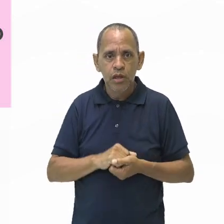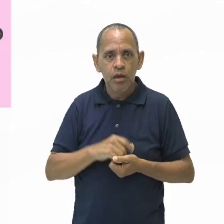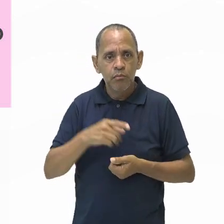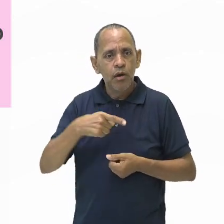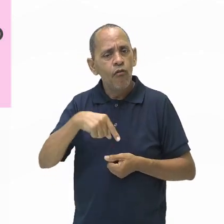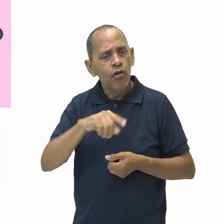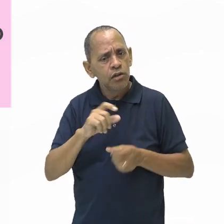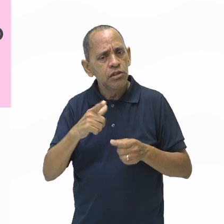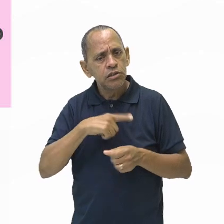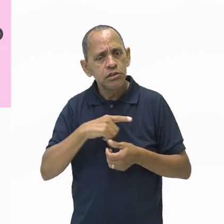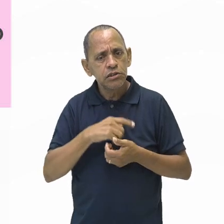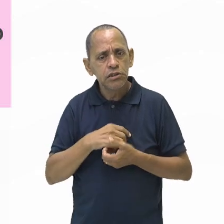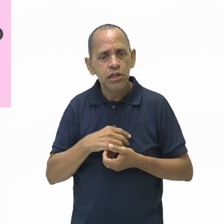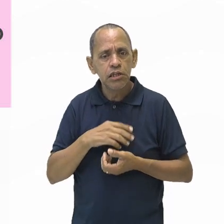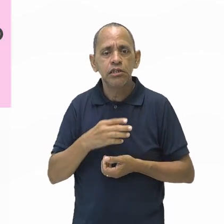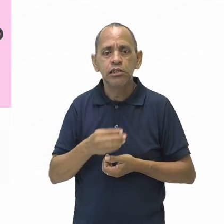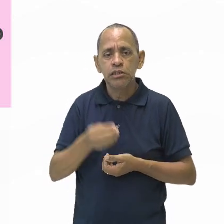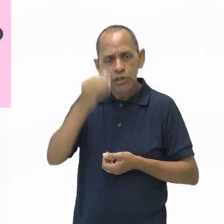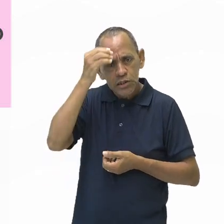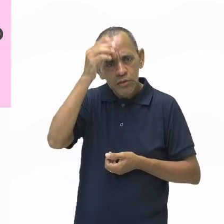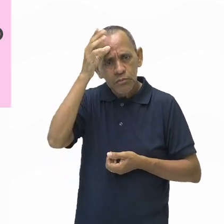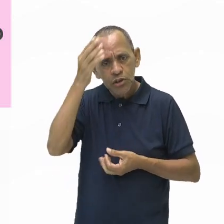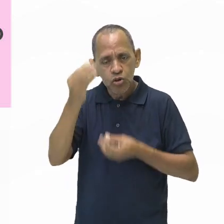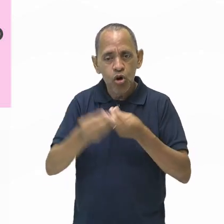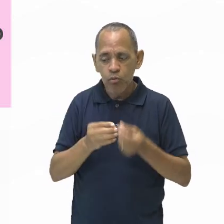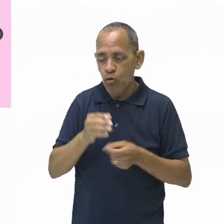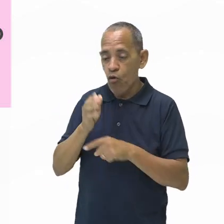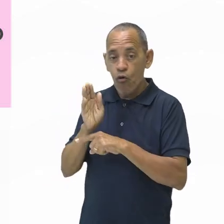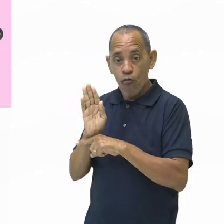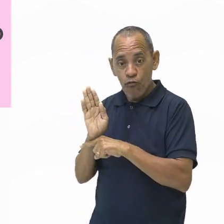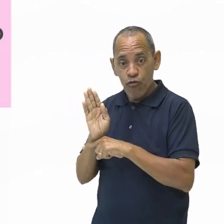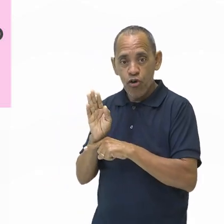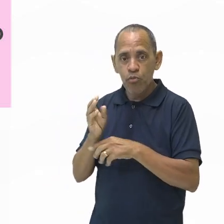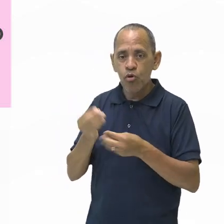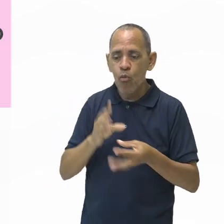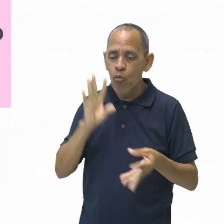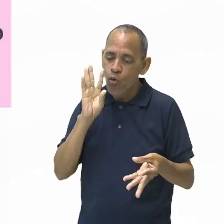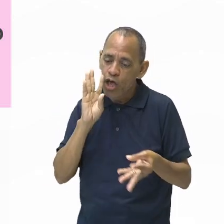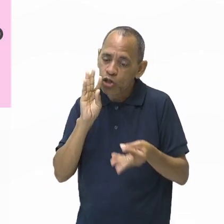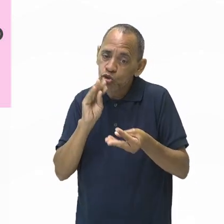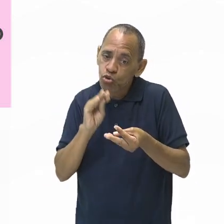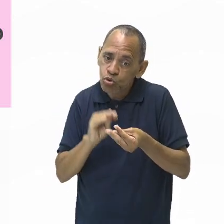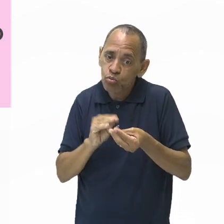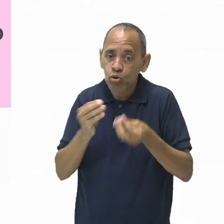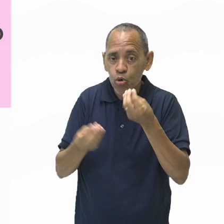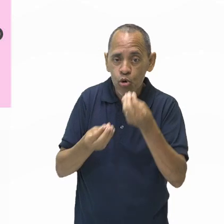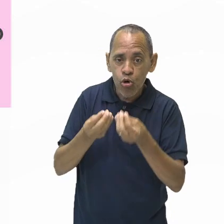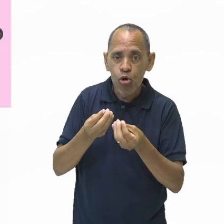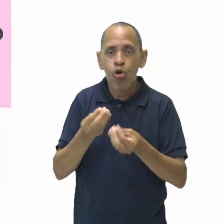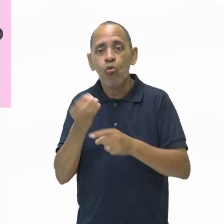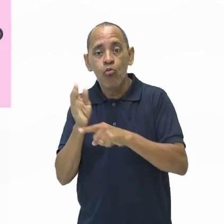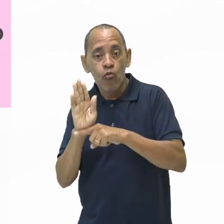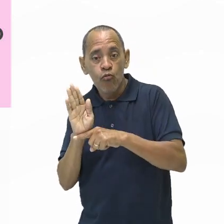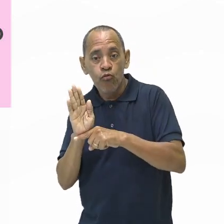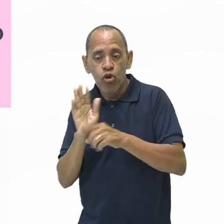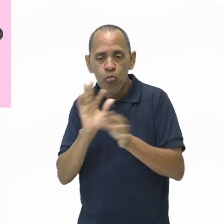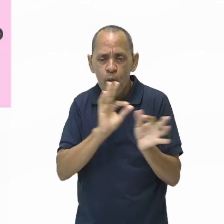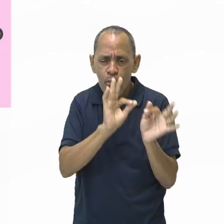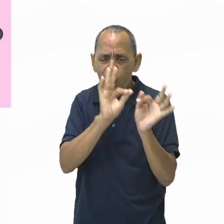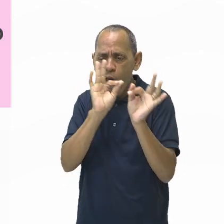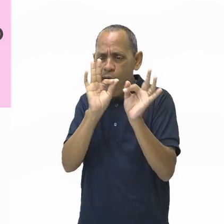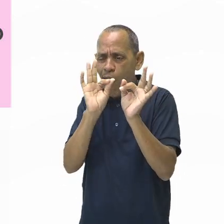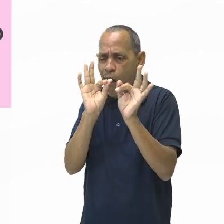de um livro. Ou, como é que é o filme? Eu vou falar de forma resumida como é que é o filme, tá bom? Então, é de forma